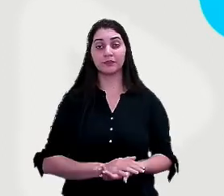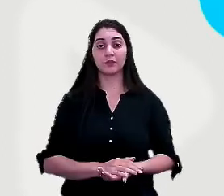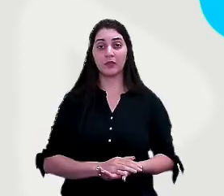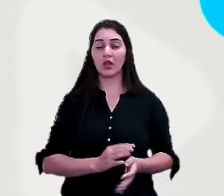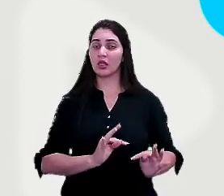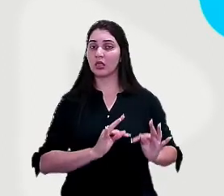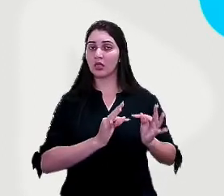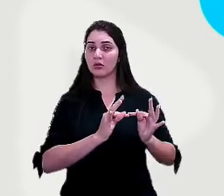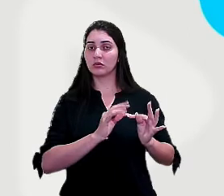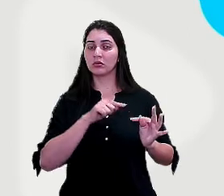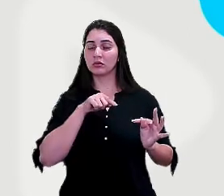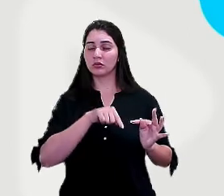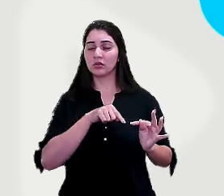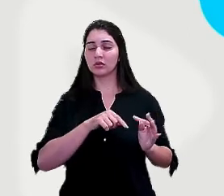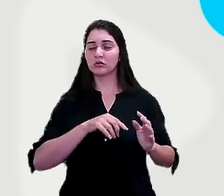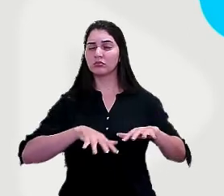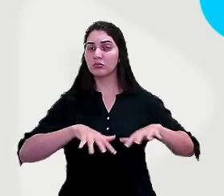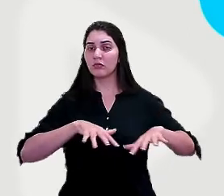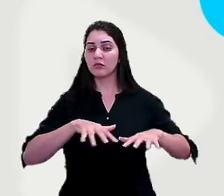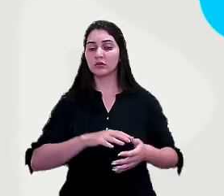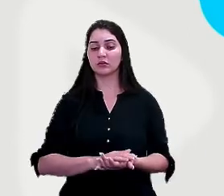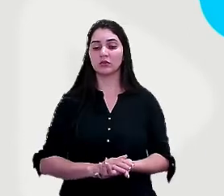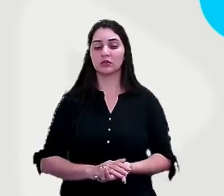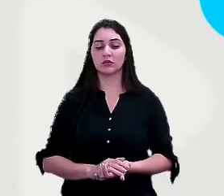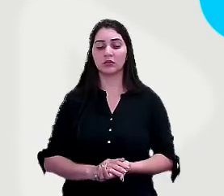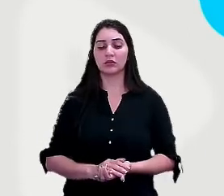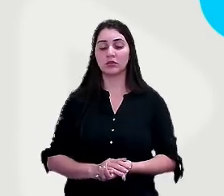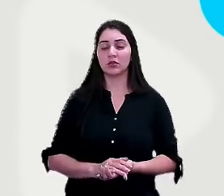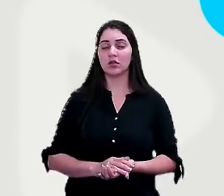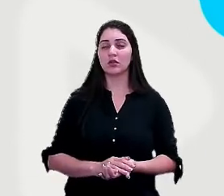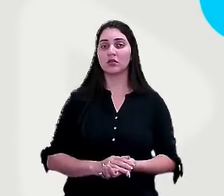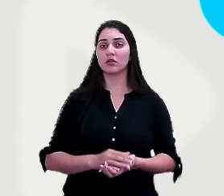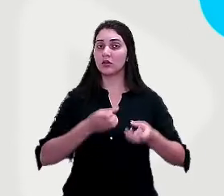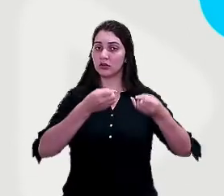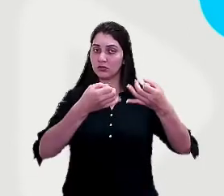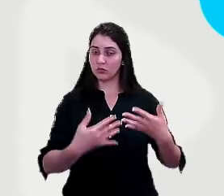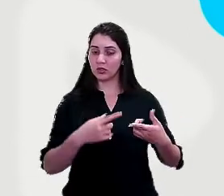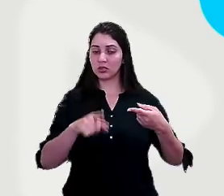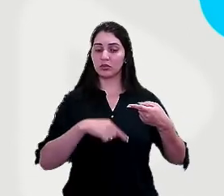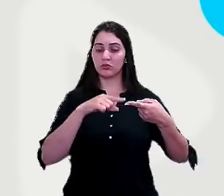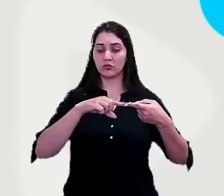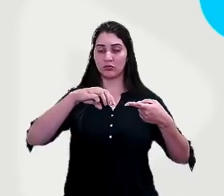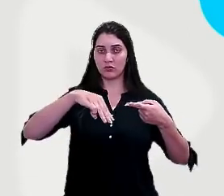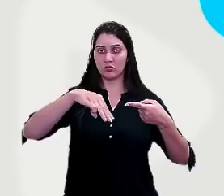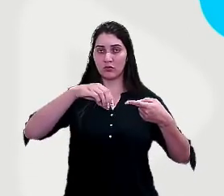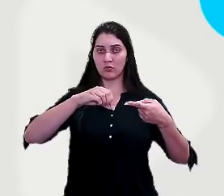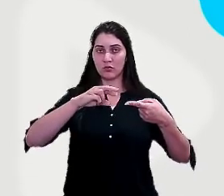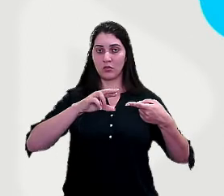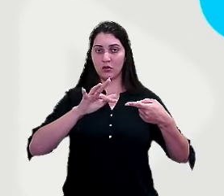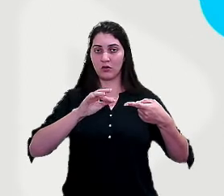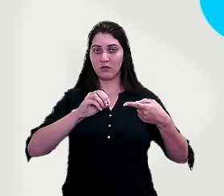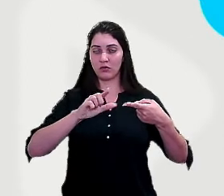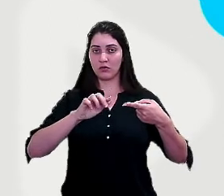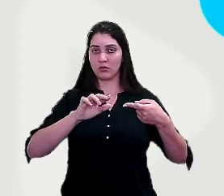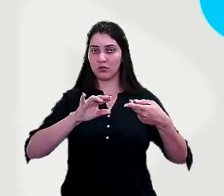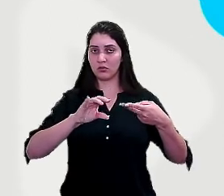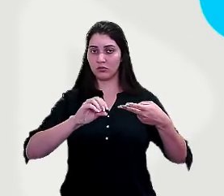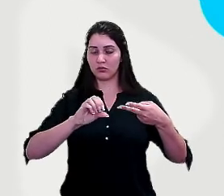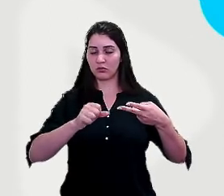os continentes eles estão se movimentando? São os argumentos morfológicos, geológicos,